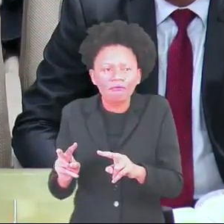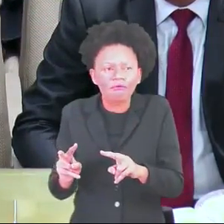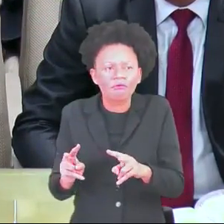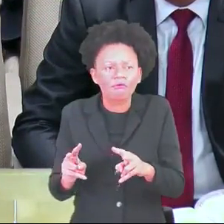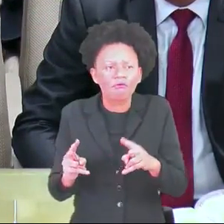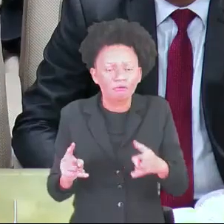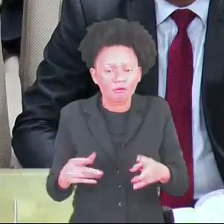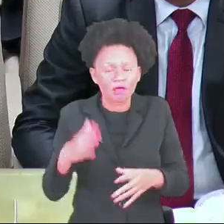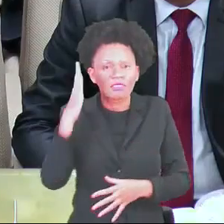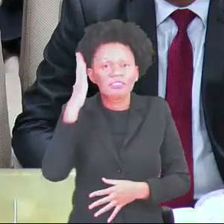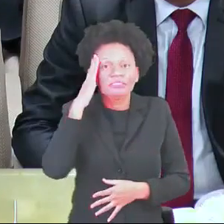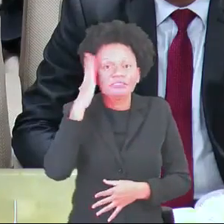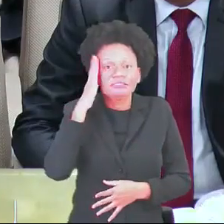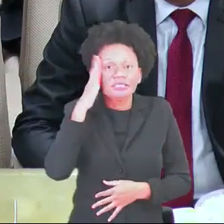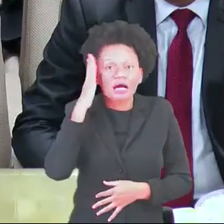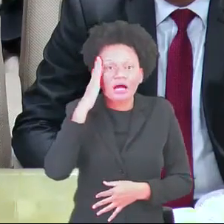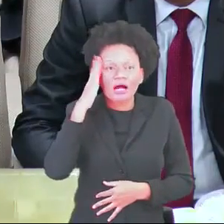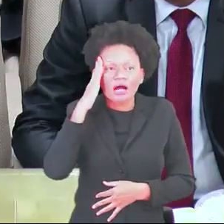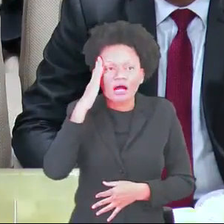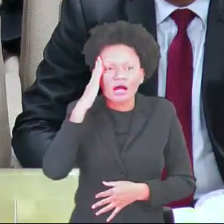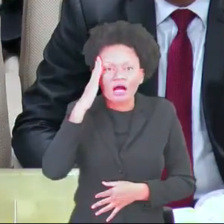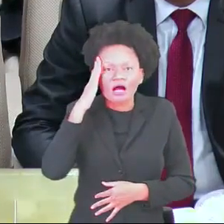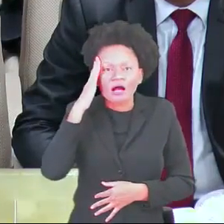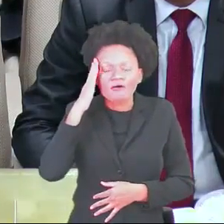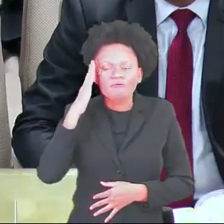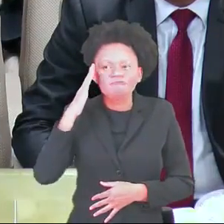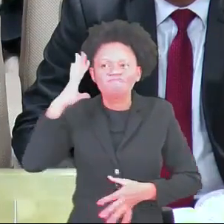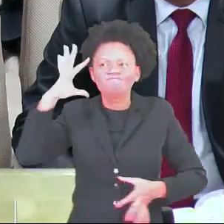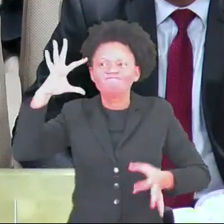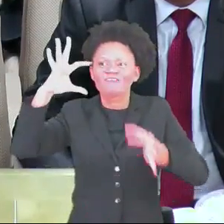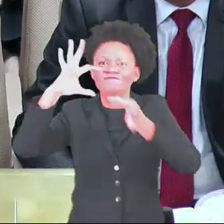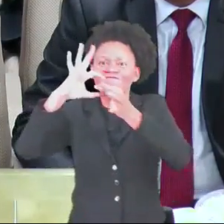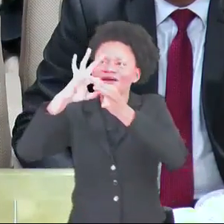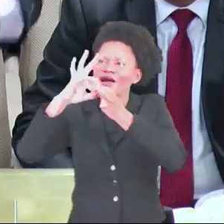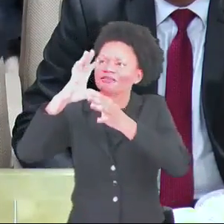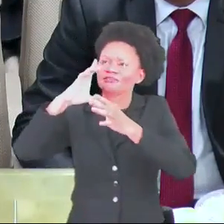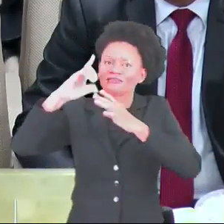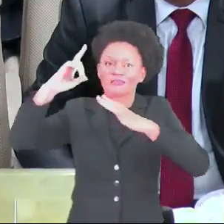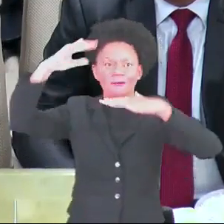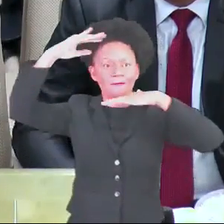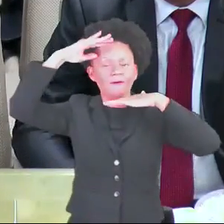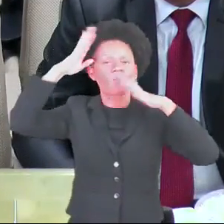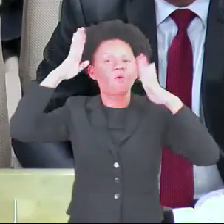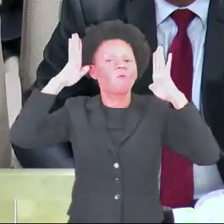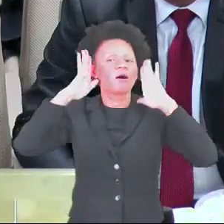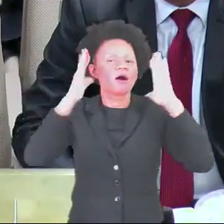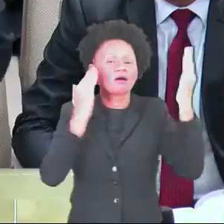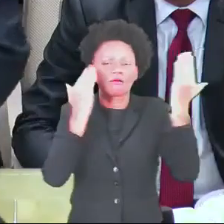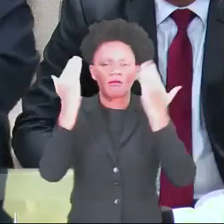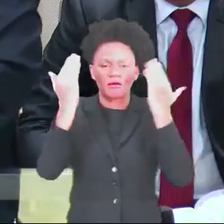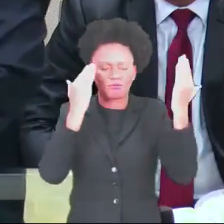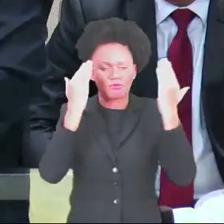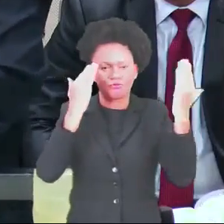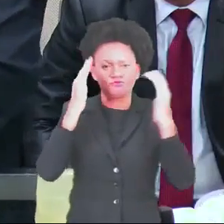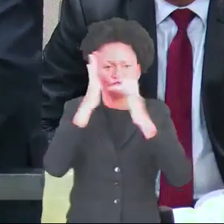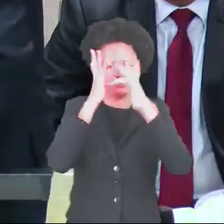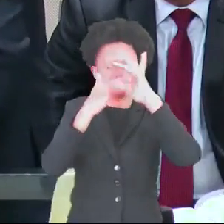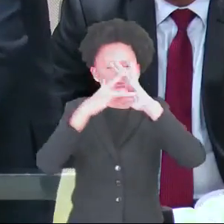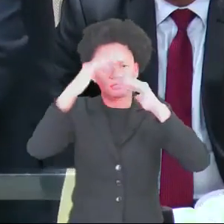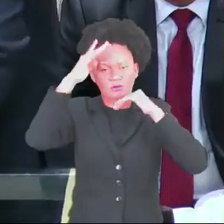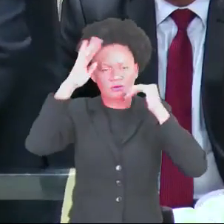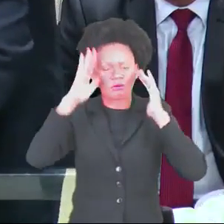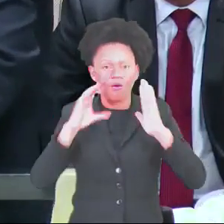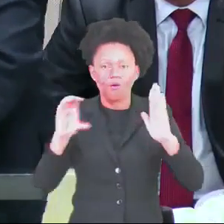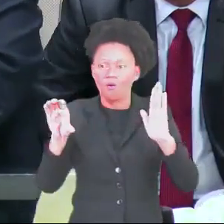Quando nós entendemos que estamos ligados nele, que é a cabeça. Eu olho para